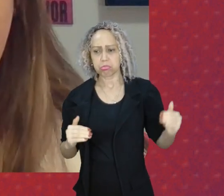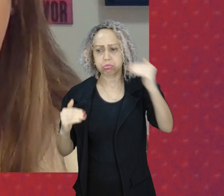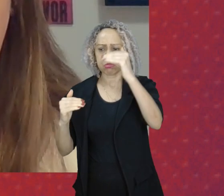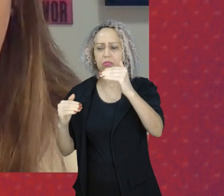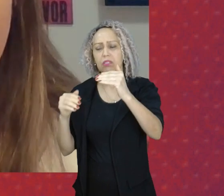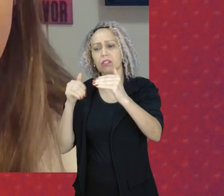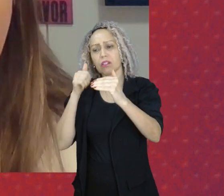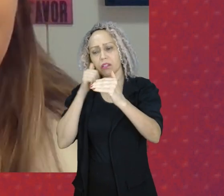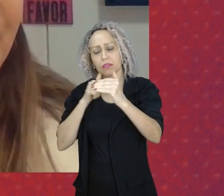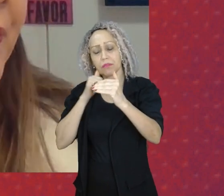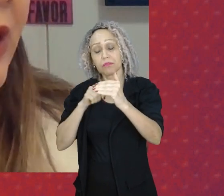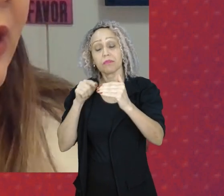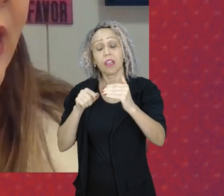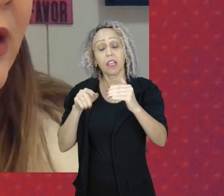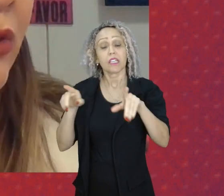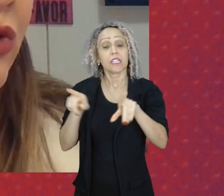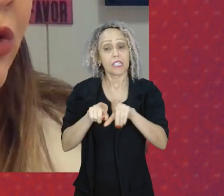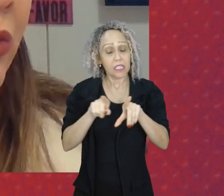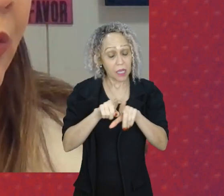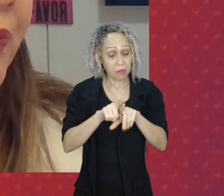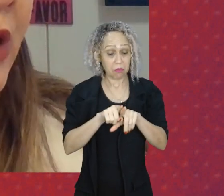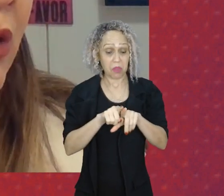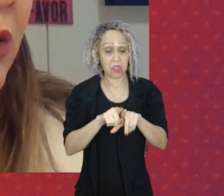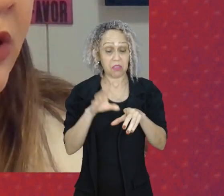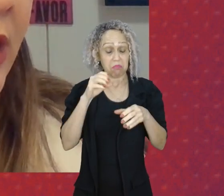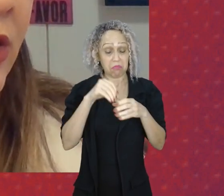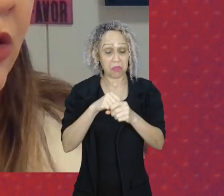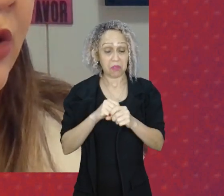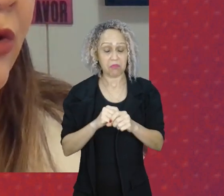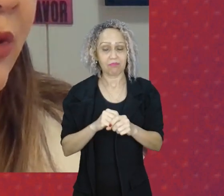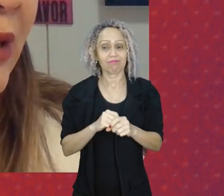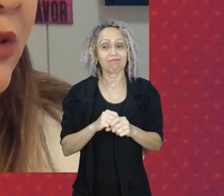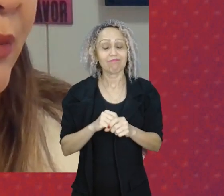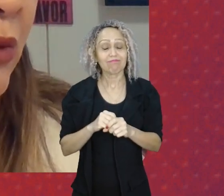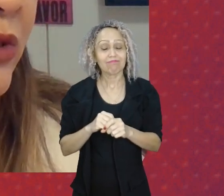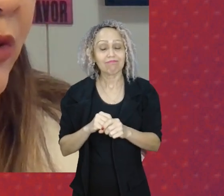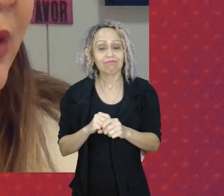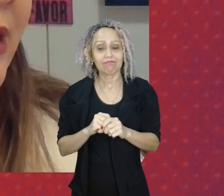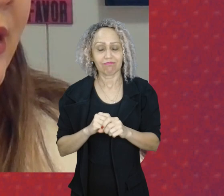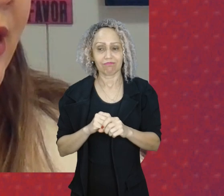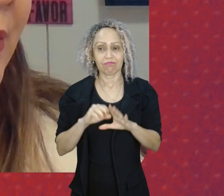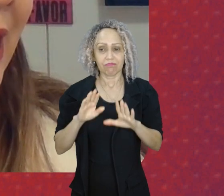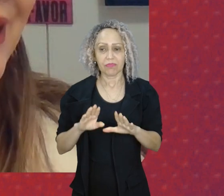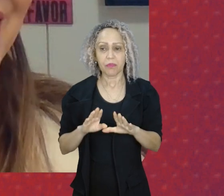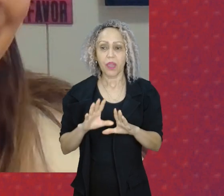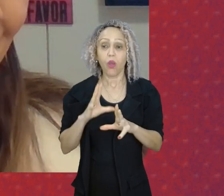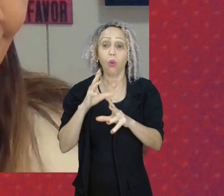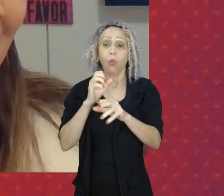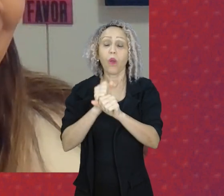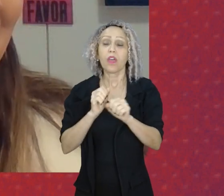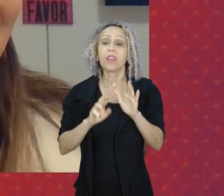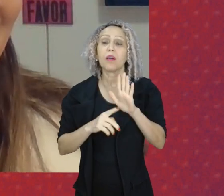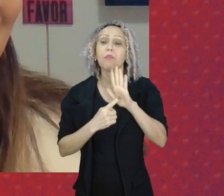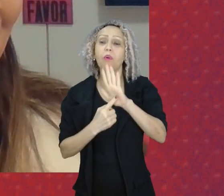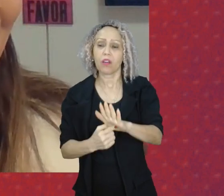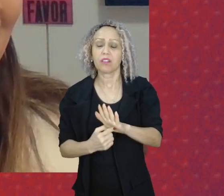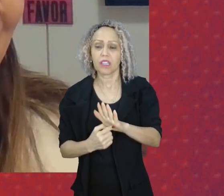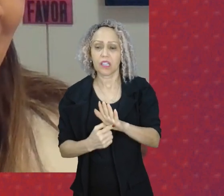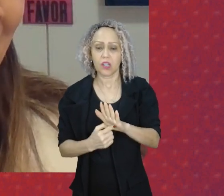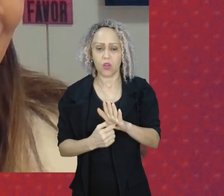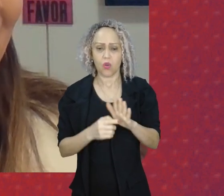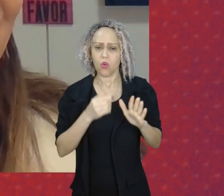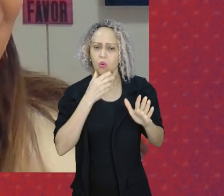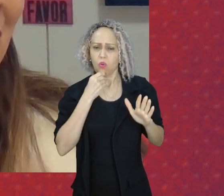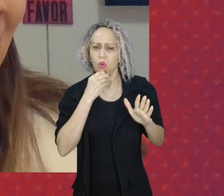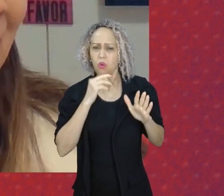eles representam na população, né? E aí eles continuam. Ou seja, os resultados demonstram uma exacerbada sobre-representação de